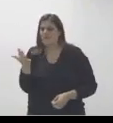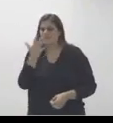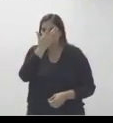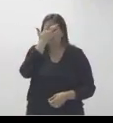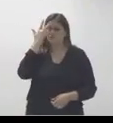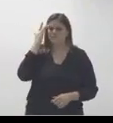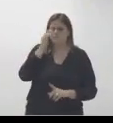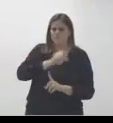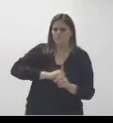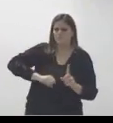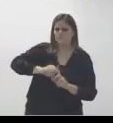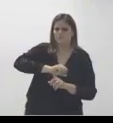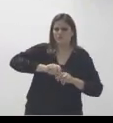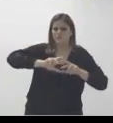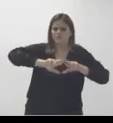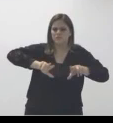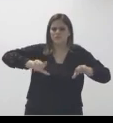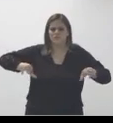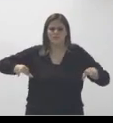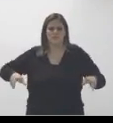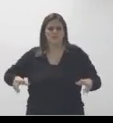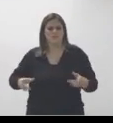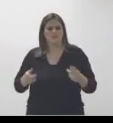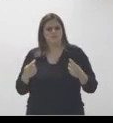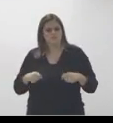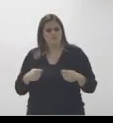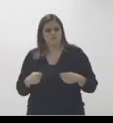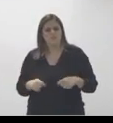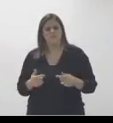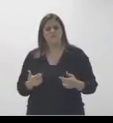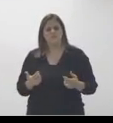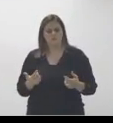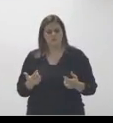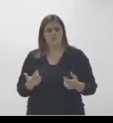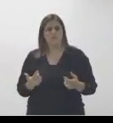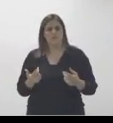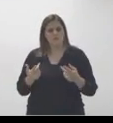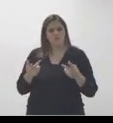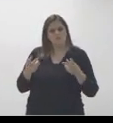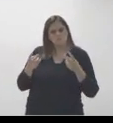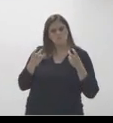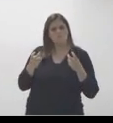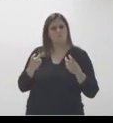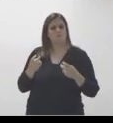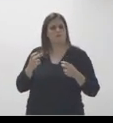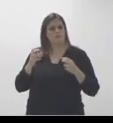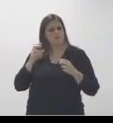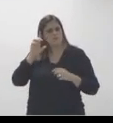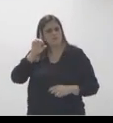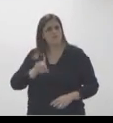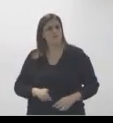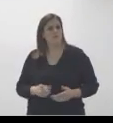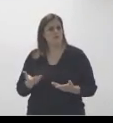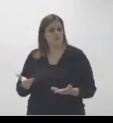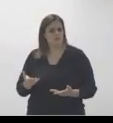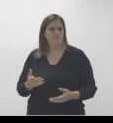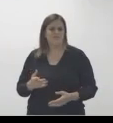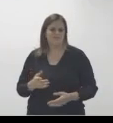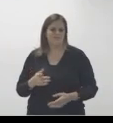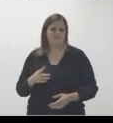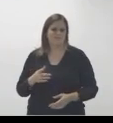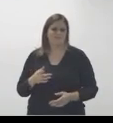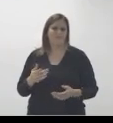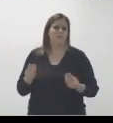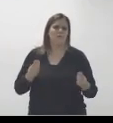mundo de formas diferentes que estão no mundo é se colocando de forma diferente e isso a gente precisa no nosso processo formação é